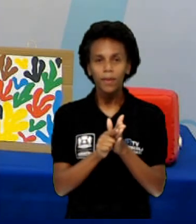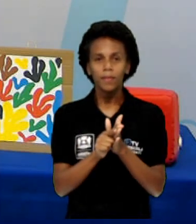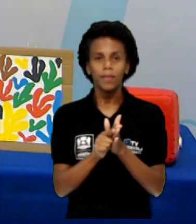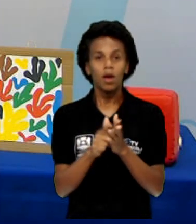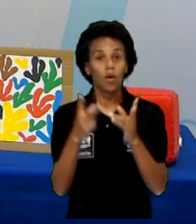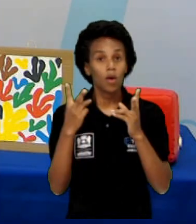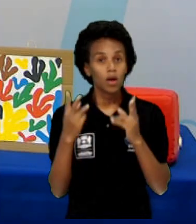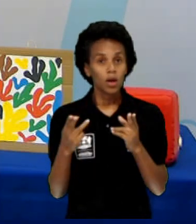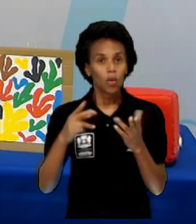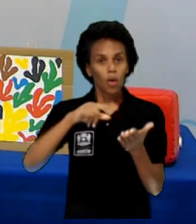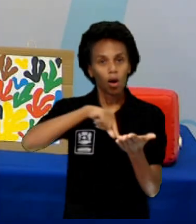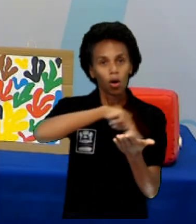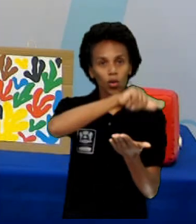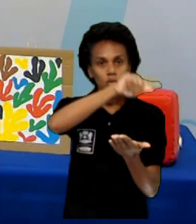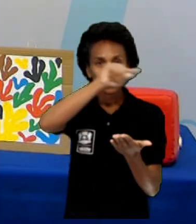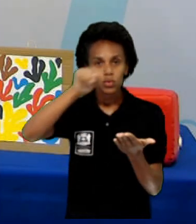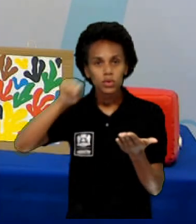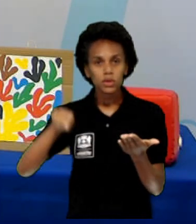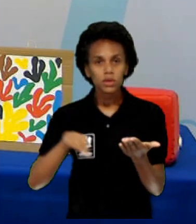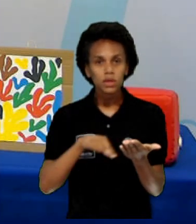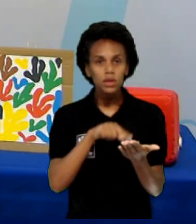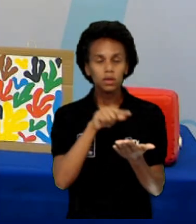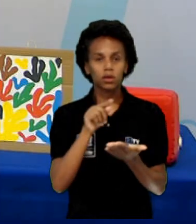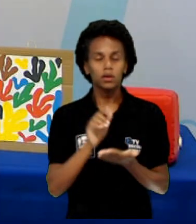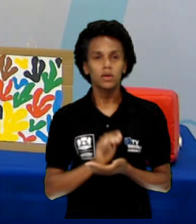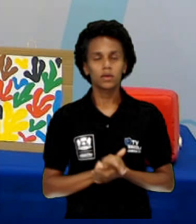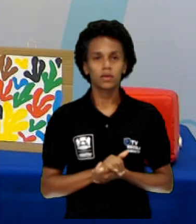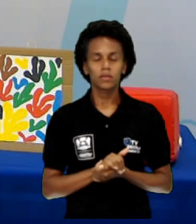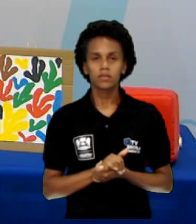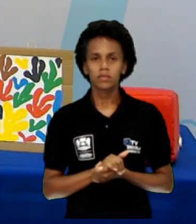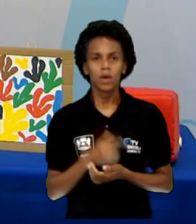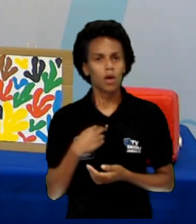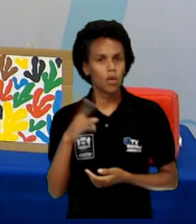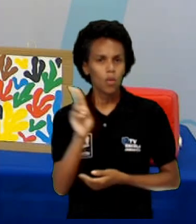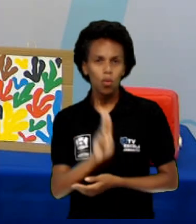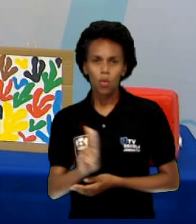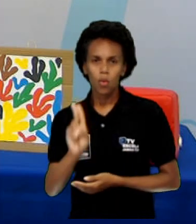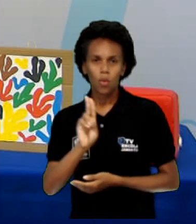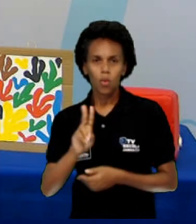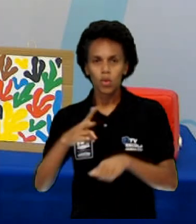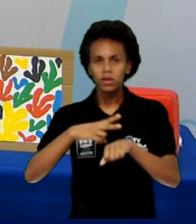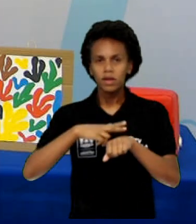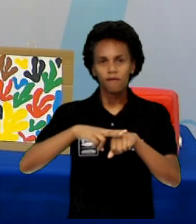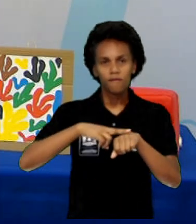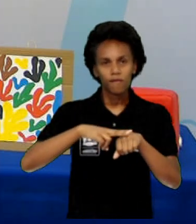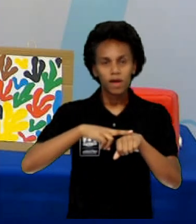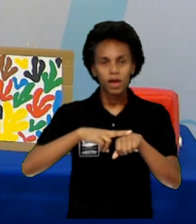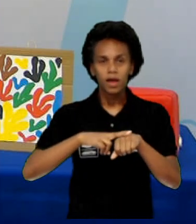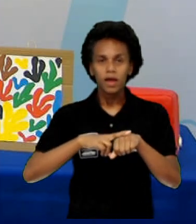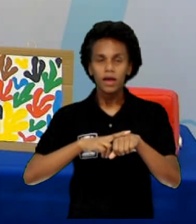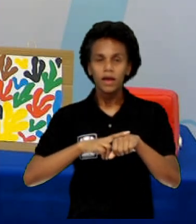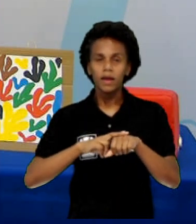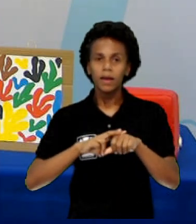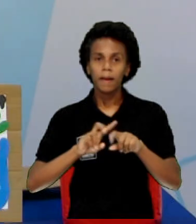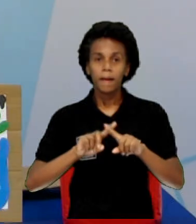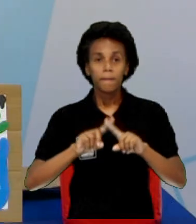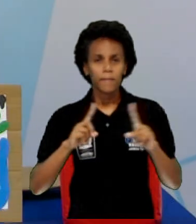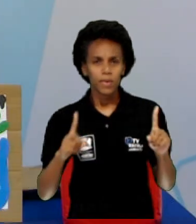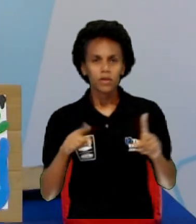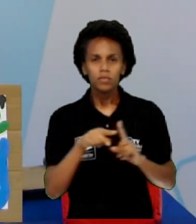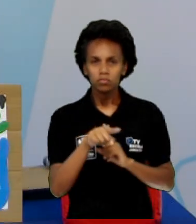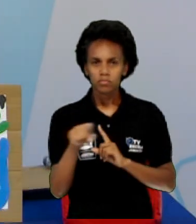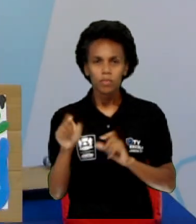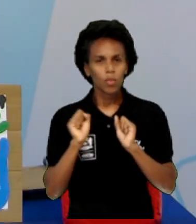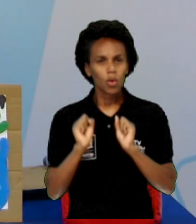Aqui eu coloquei papel verde porque eu tenho papel colorido. Se vocês não tiverem, vocês podem usar papel ofício branco mesmo. E aqui